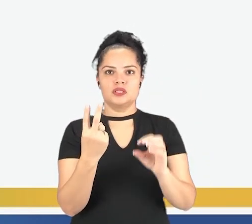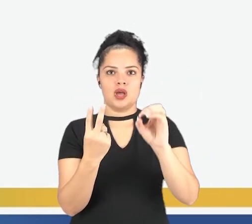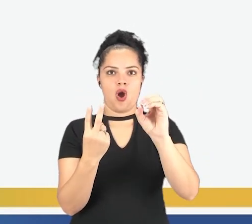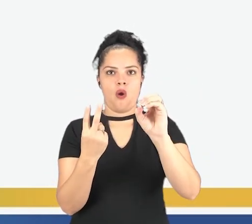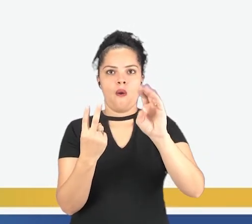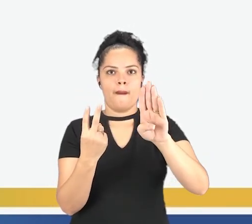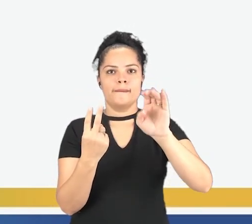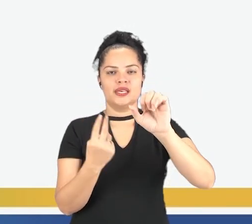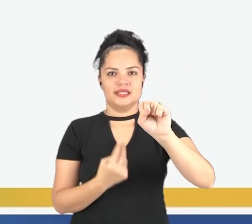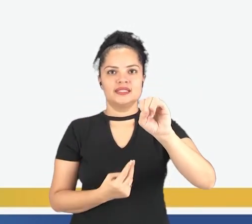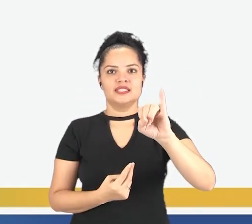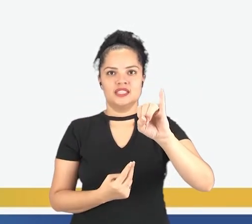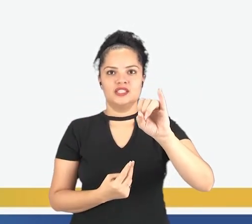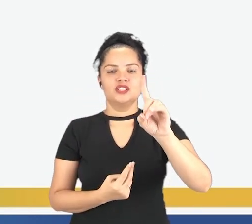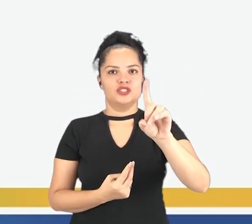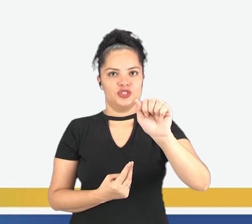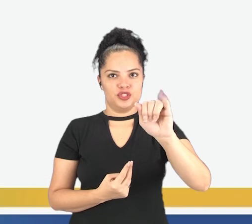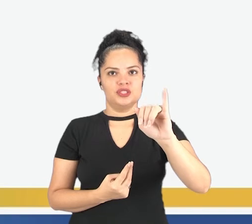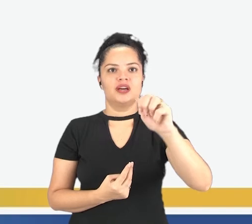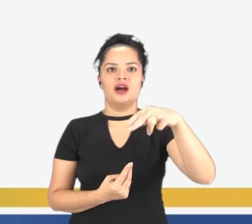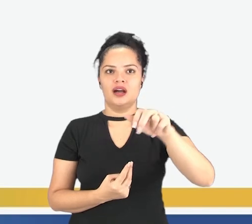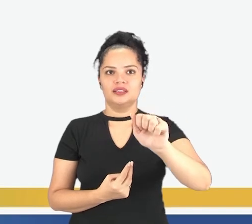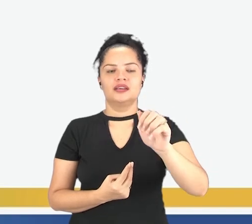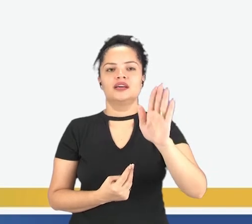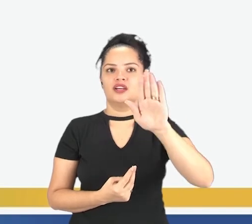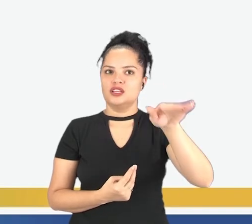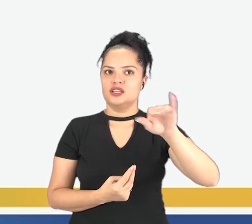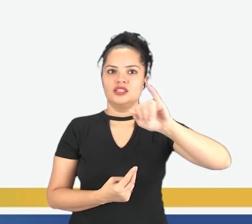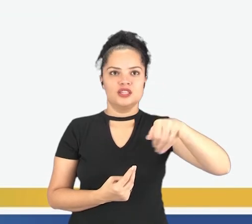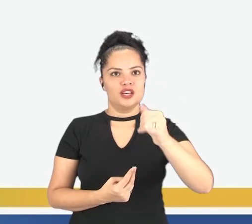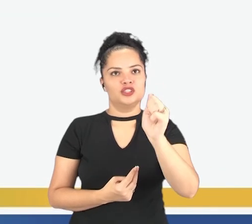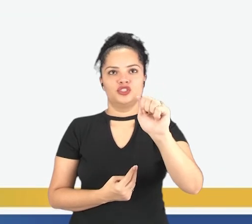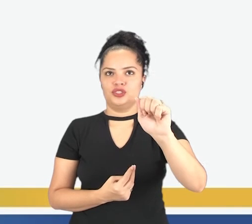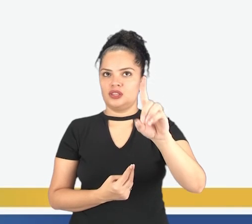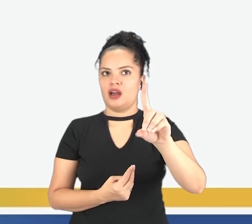preciosas, né, pessoal? Serviam para fazer ornamentos, né, joias, esse tipo de coisa, né?